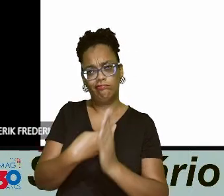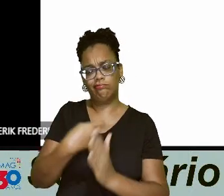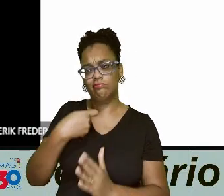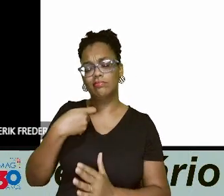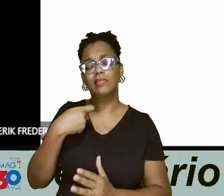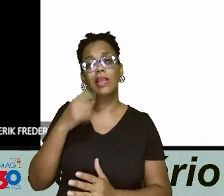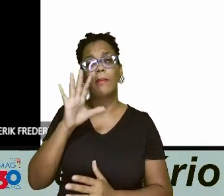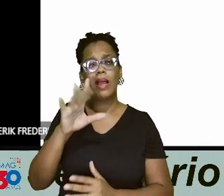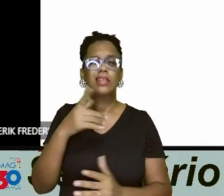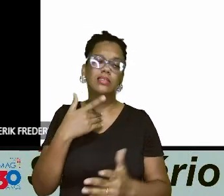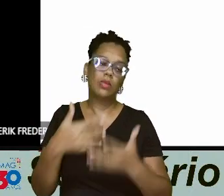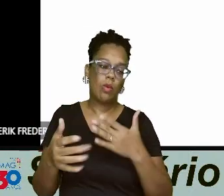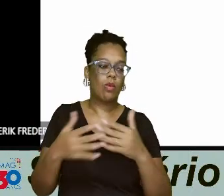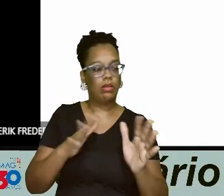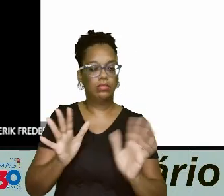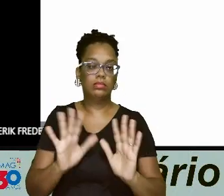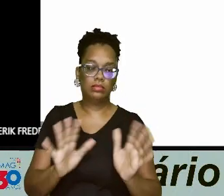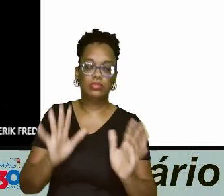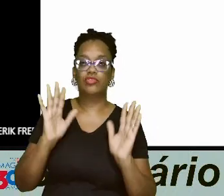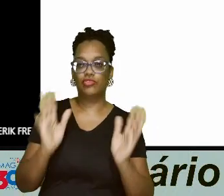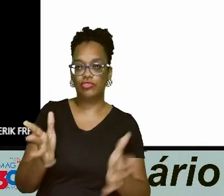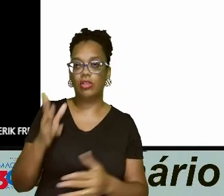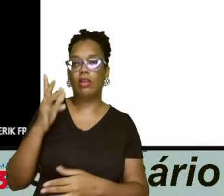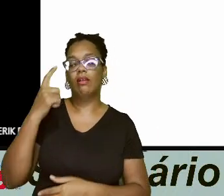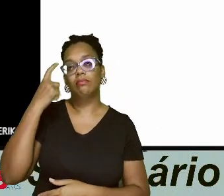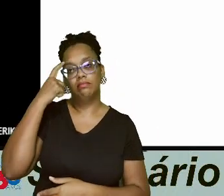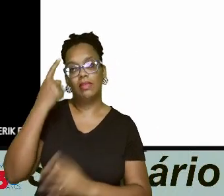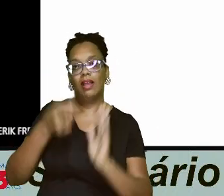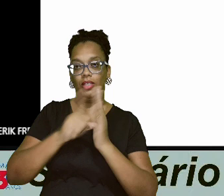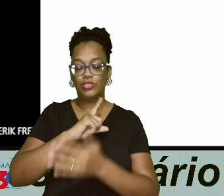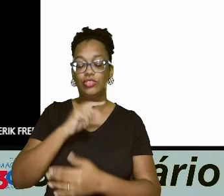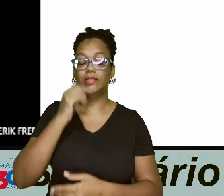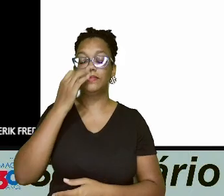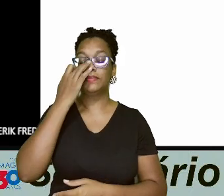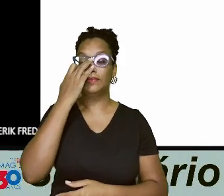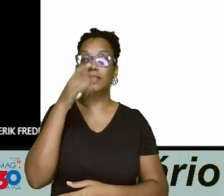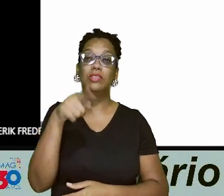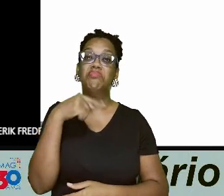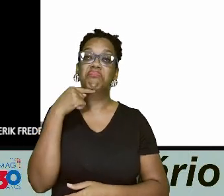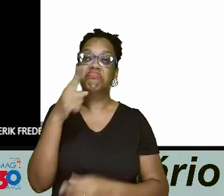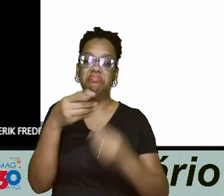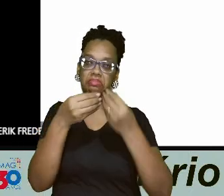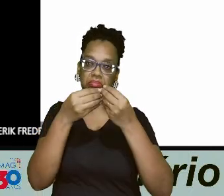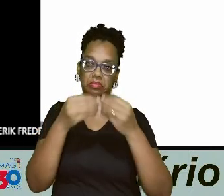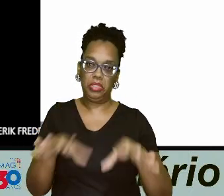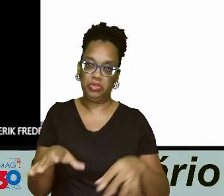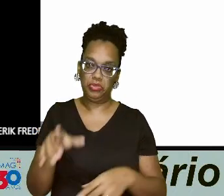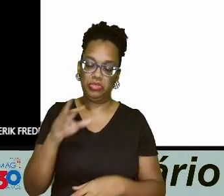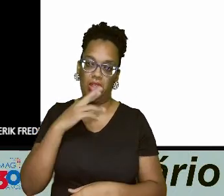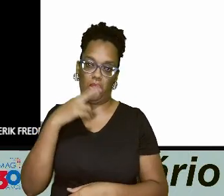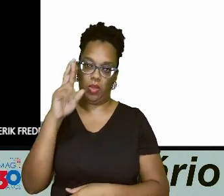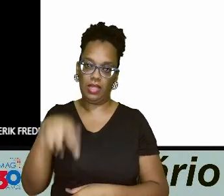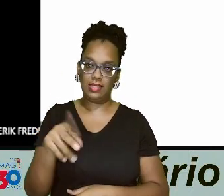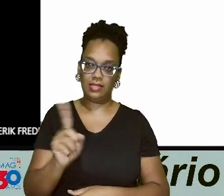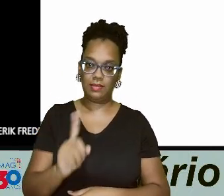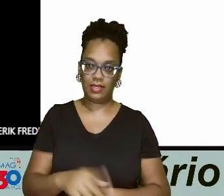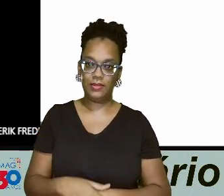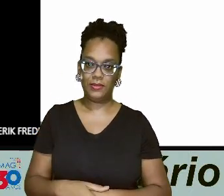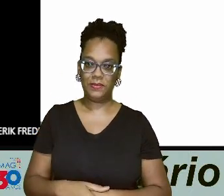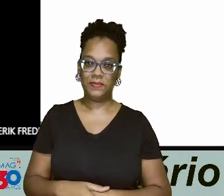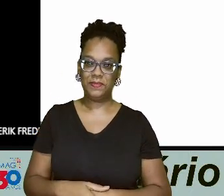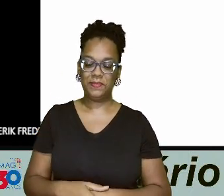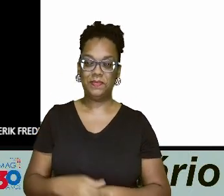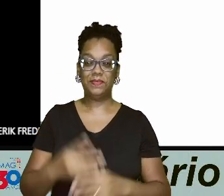de qualquer maneira, como já era previsto, né, isso não causou prejuízo para o reconhecimento da prescrição